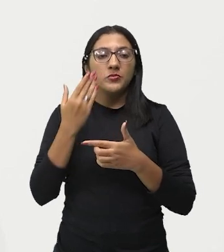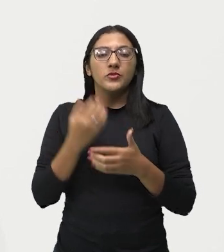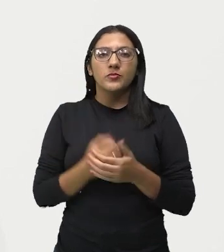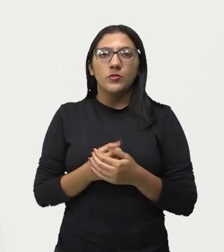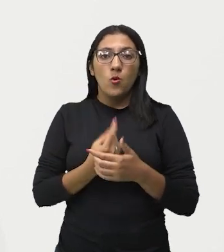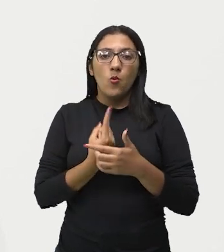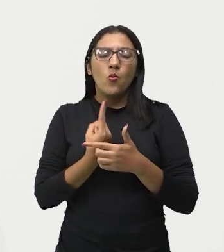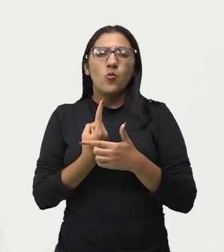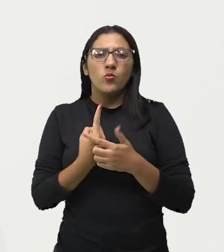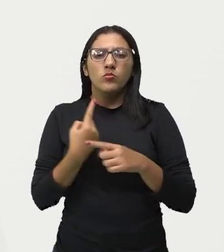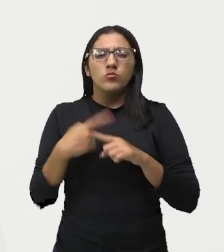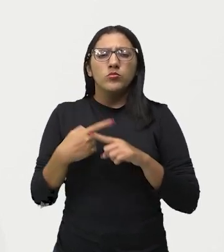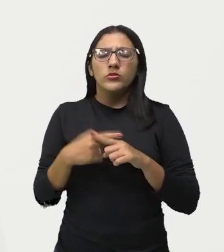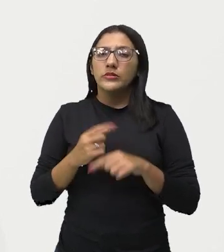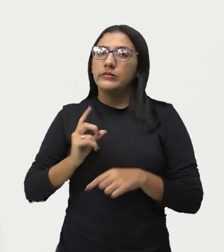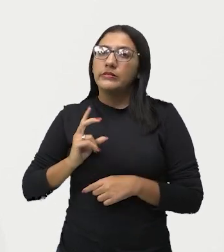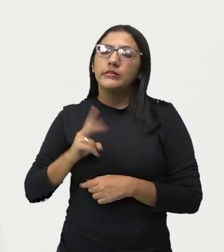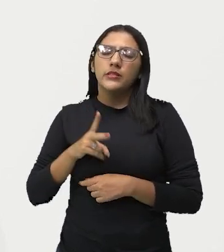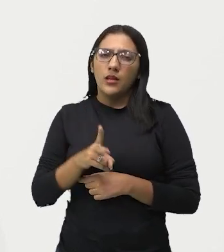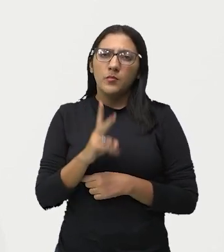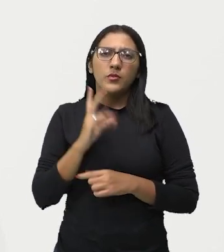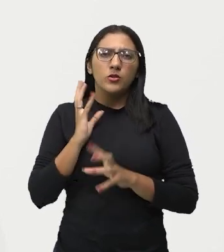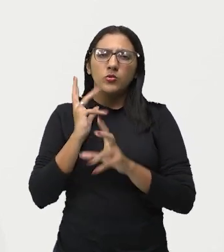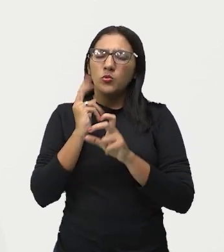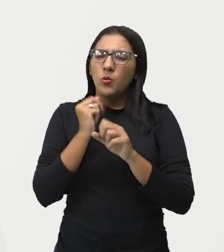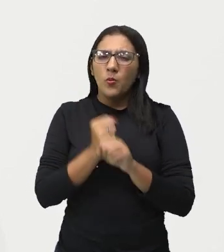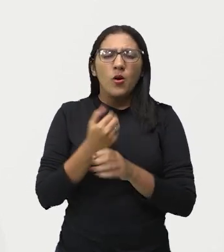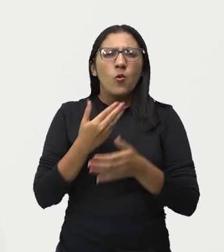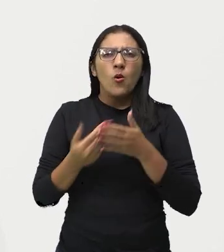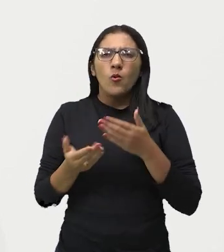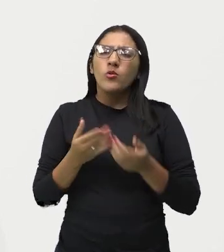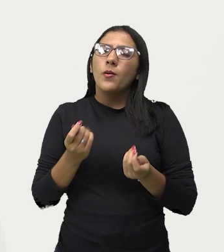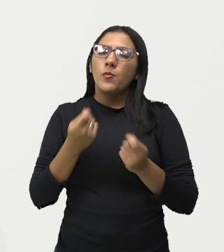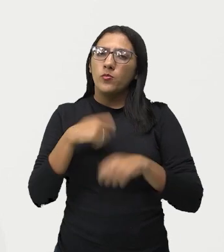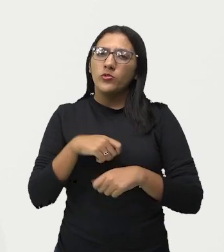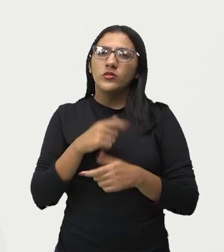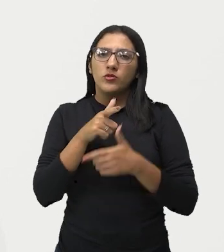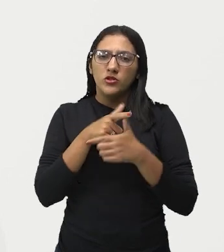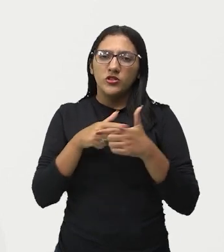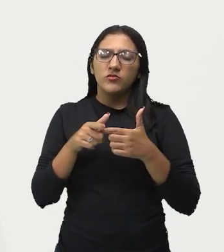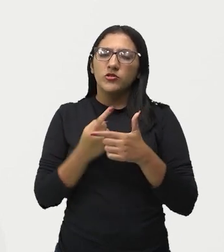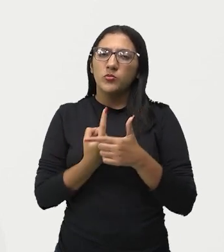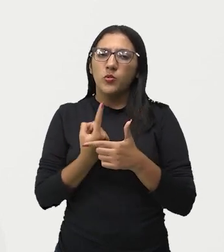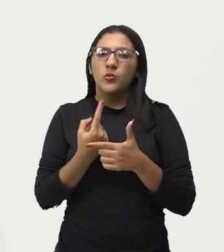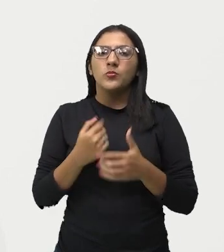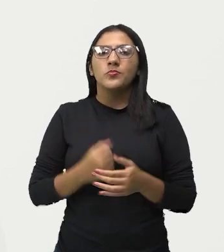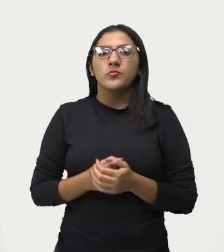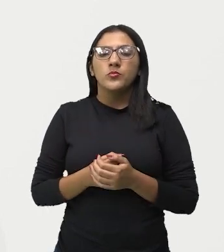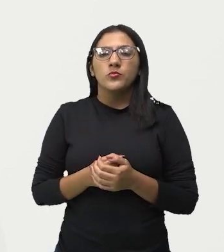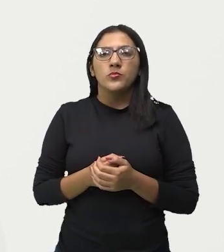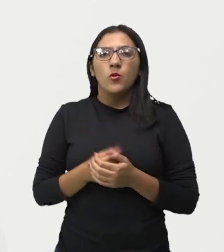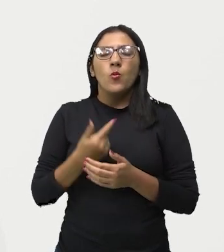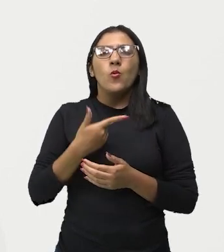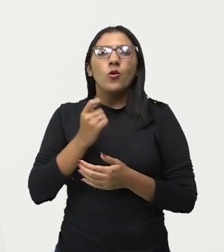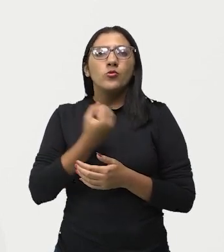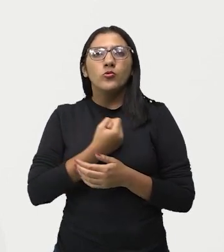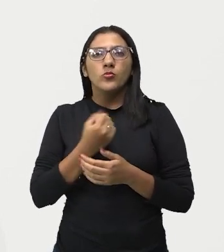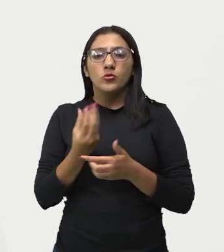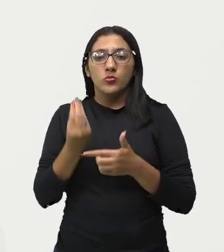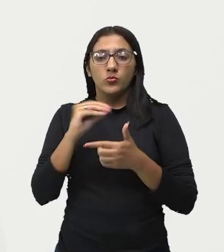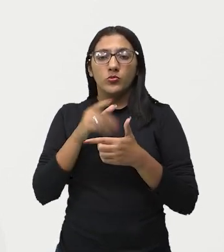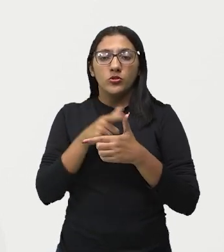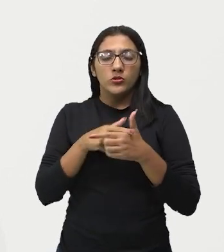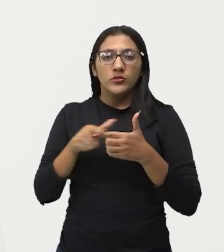o 1, por quê? O 1 sempre é divisor de qualquer número, tá legal? O outro divisor de 12 é o 2,